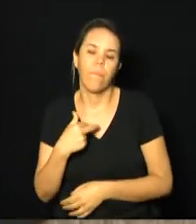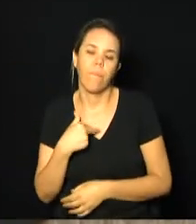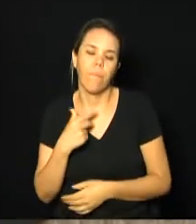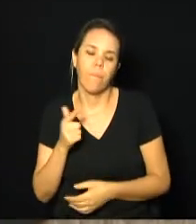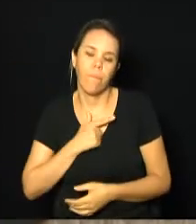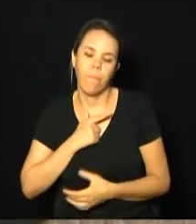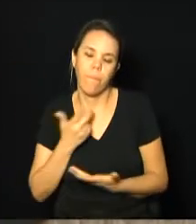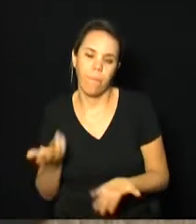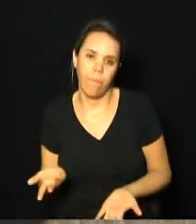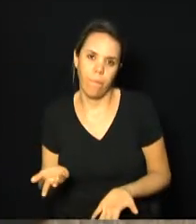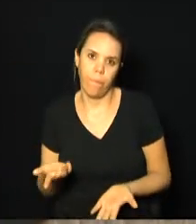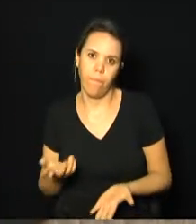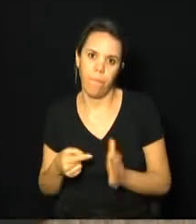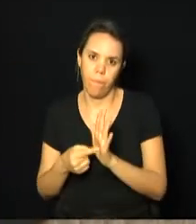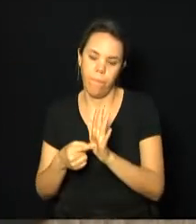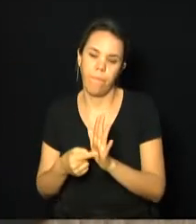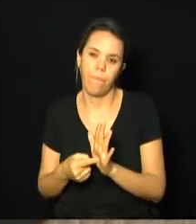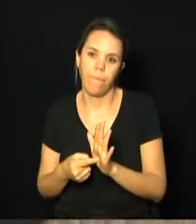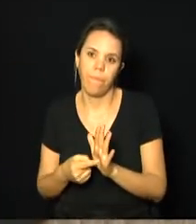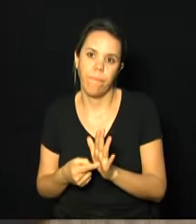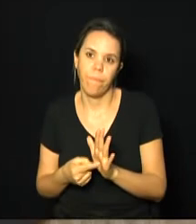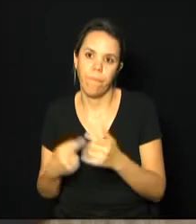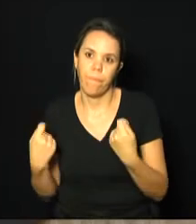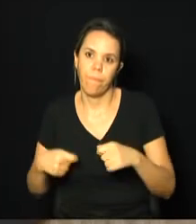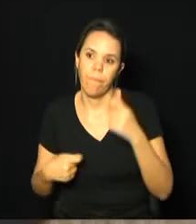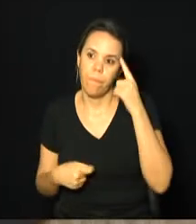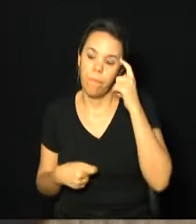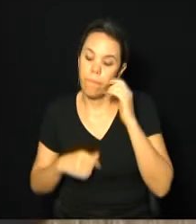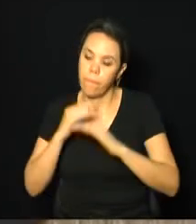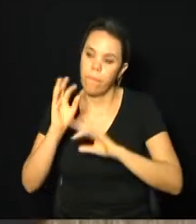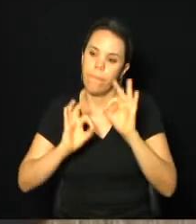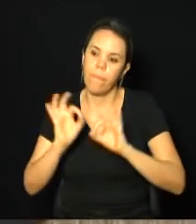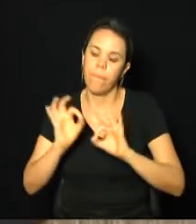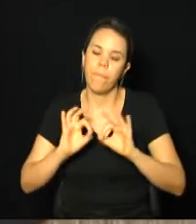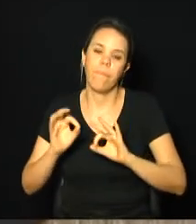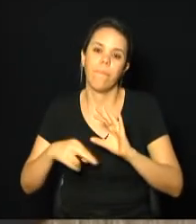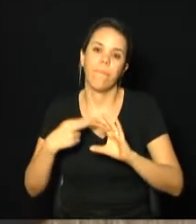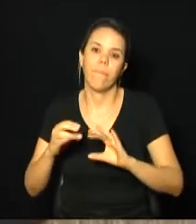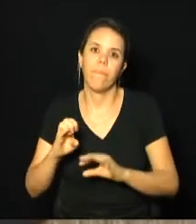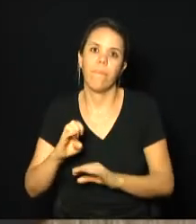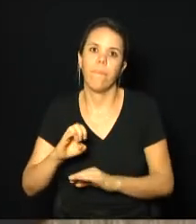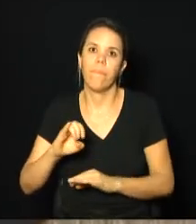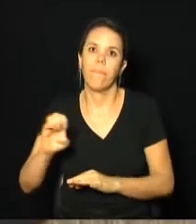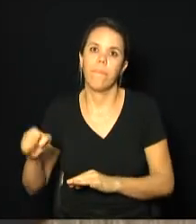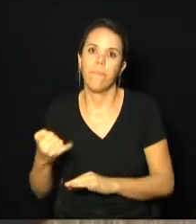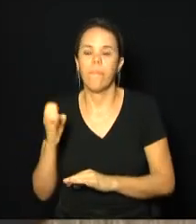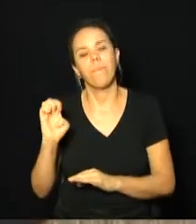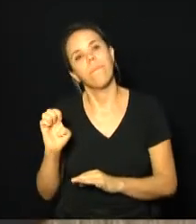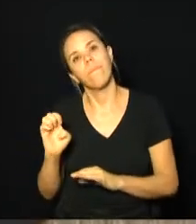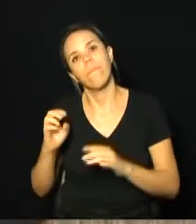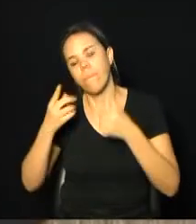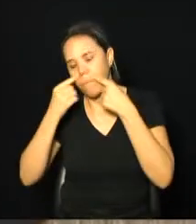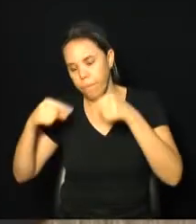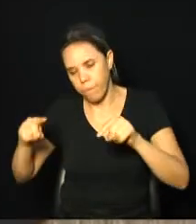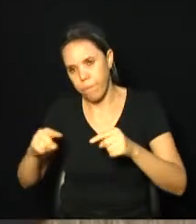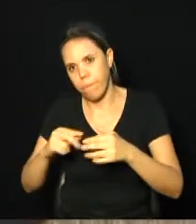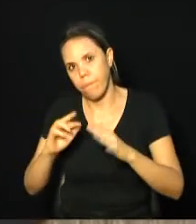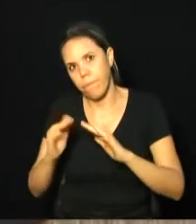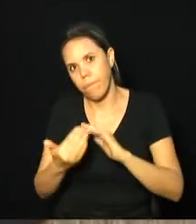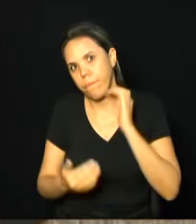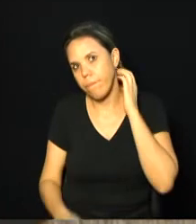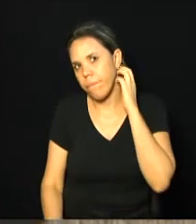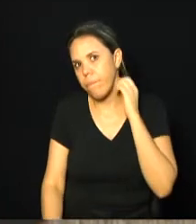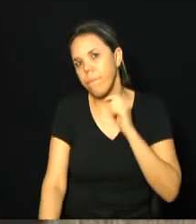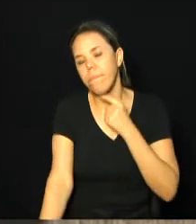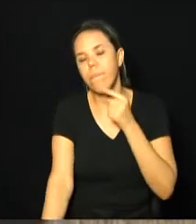Então a gente vai estar apontando a necessidade de construção do ecoponto em Joaquim Egídio, na área do Carlos Gomes, Gargantilha. Agora até ia